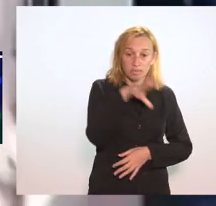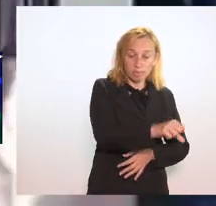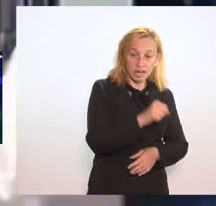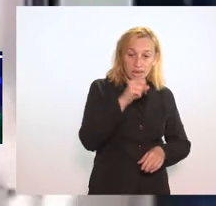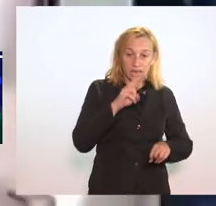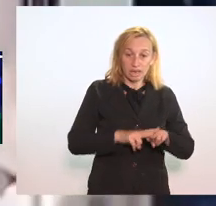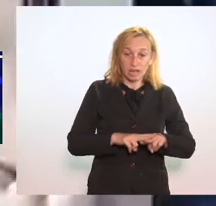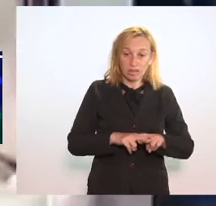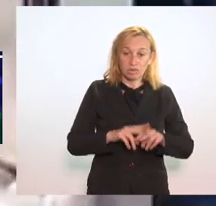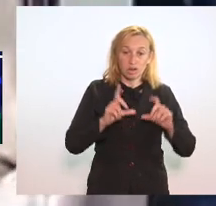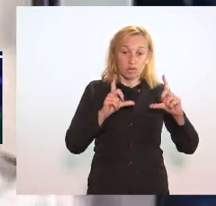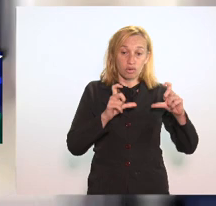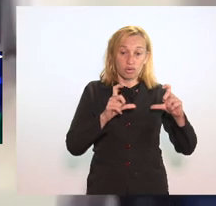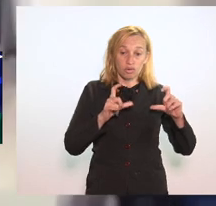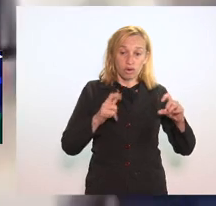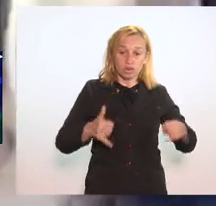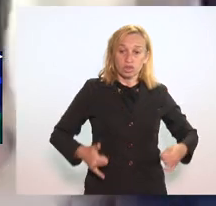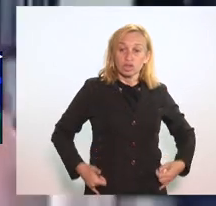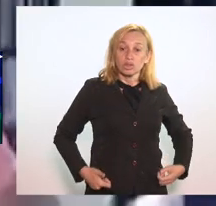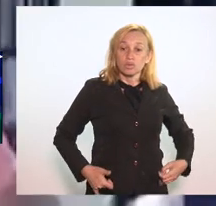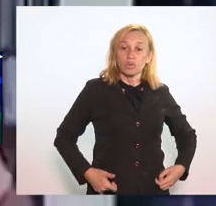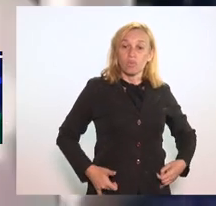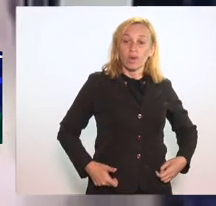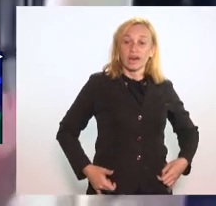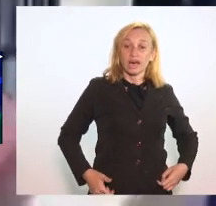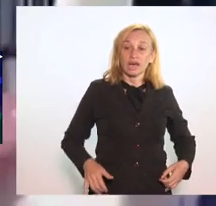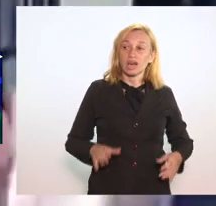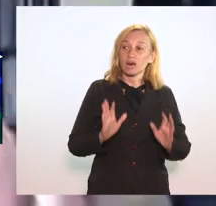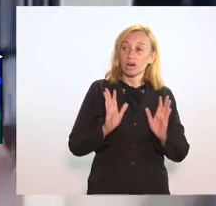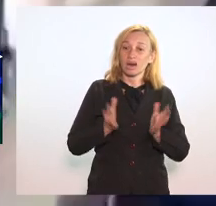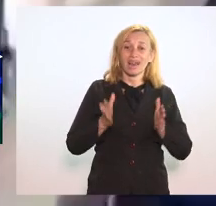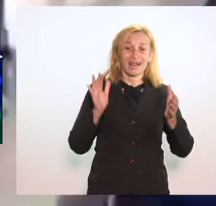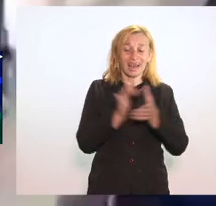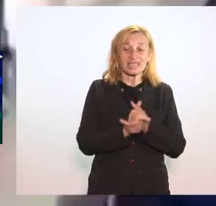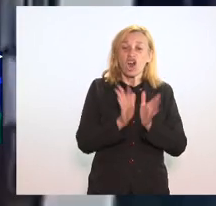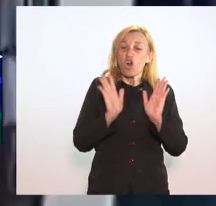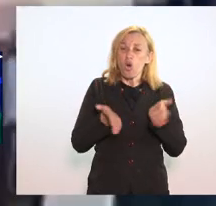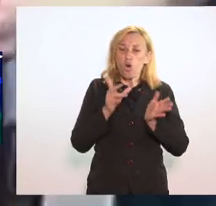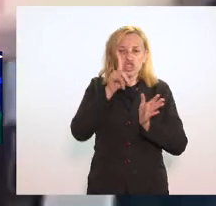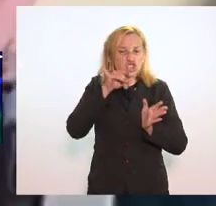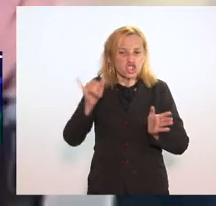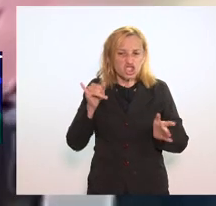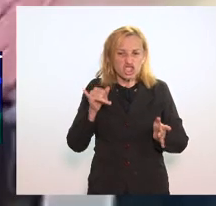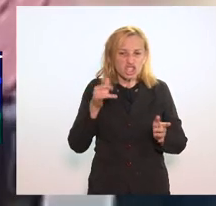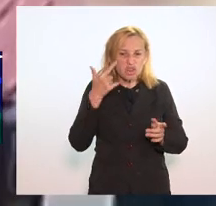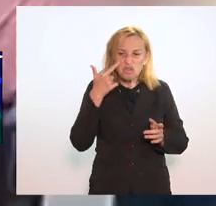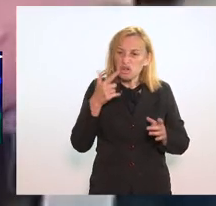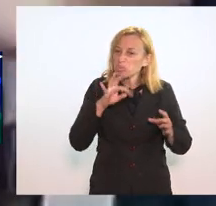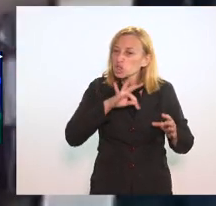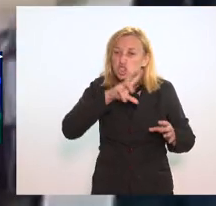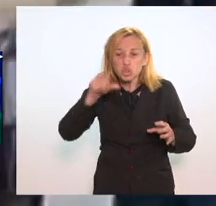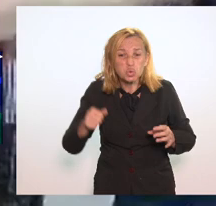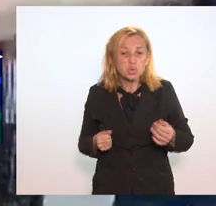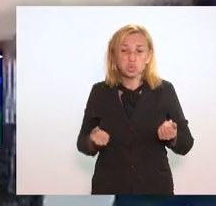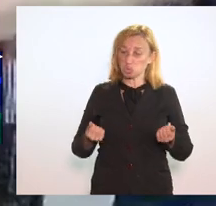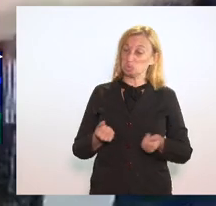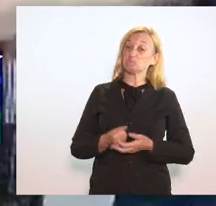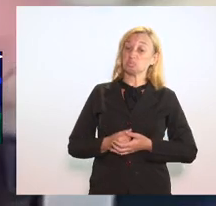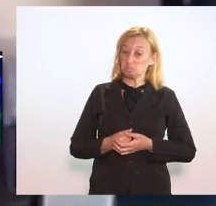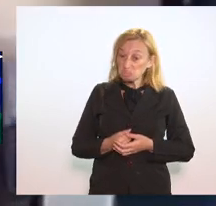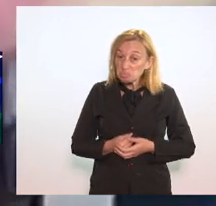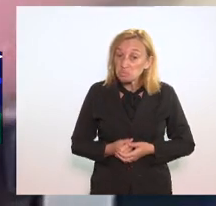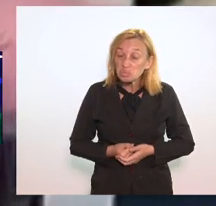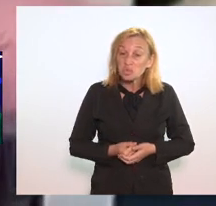fotografado de cueca dele foi cassado hoje em dia os maiores Absurdos cometidos aí